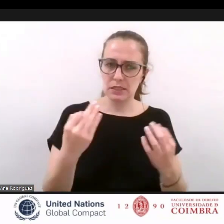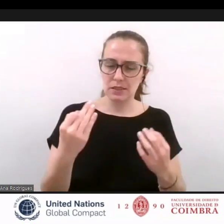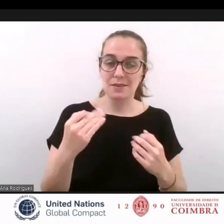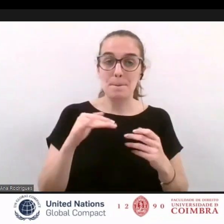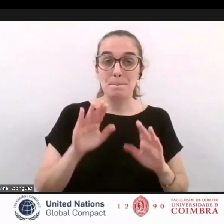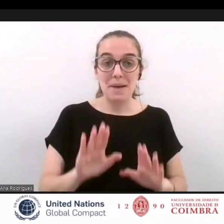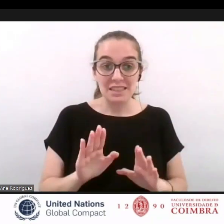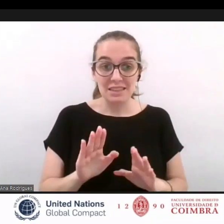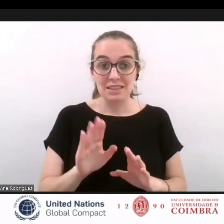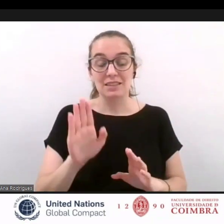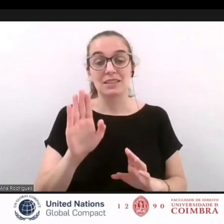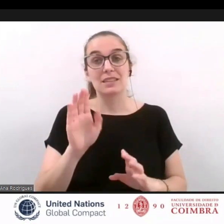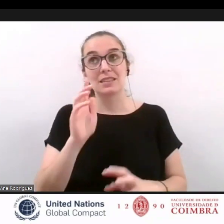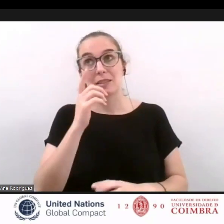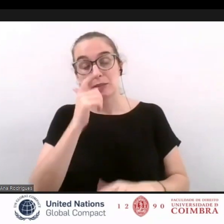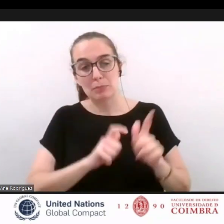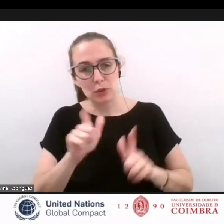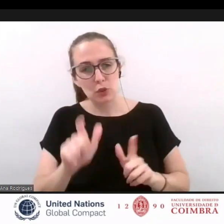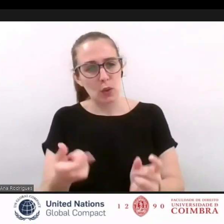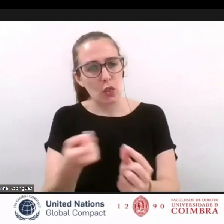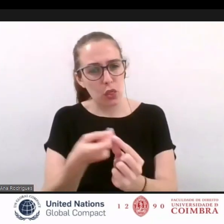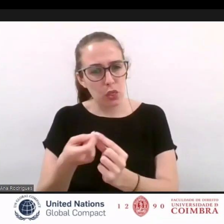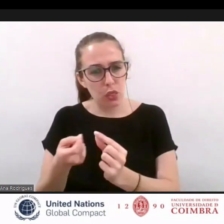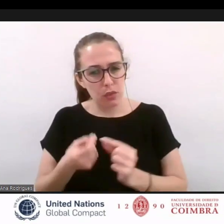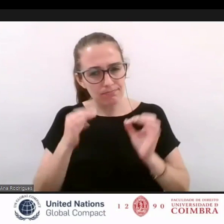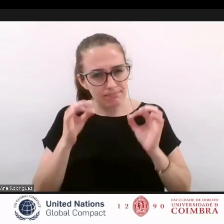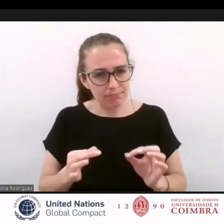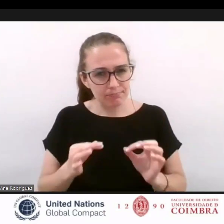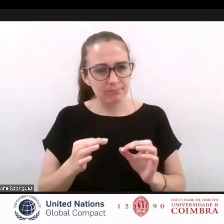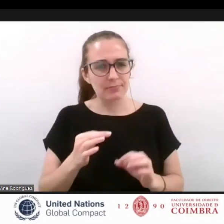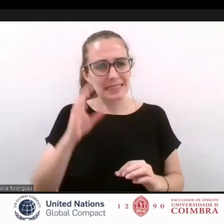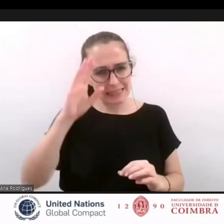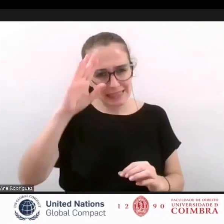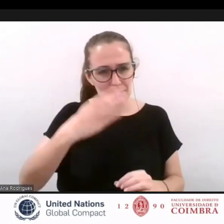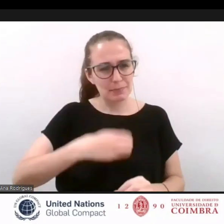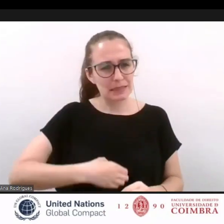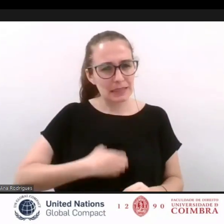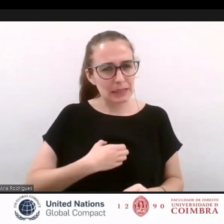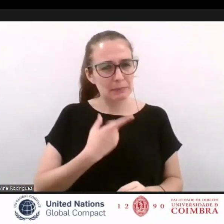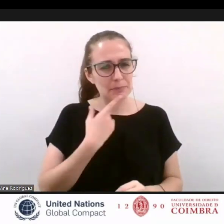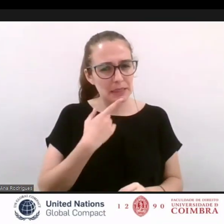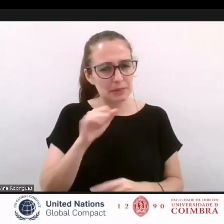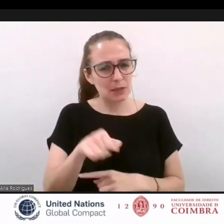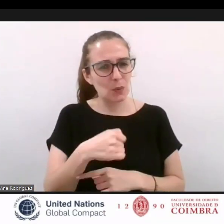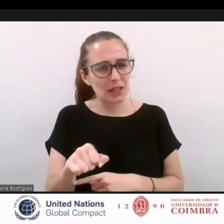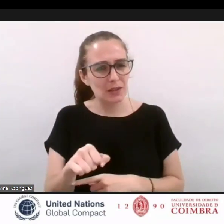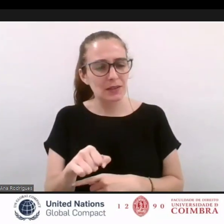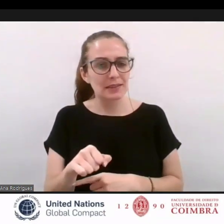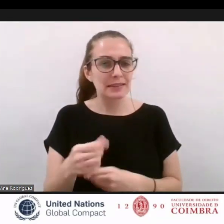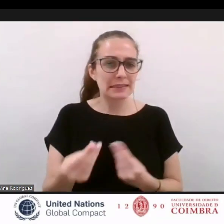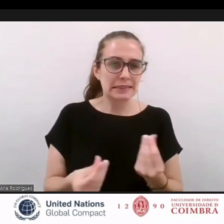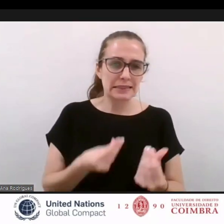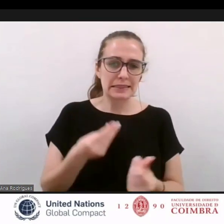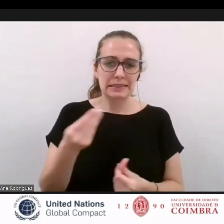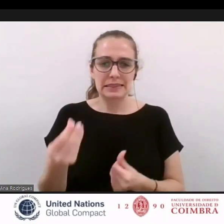uma proximidade em relação mesmo a essas conquistas e aquilo que vai sendo o